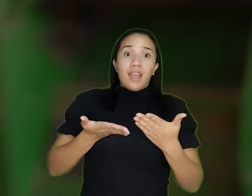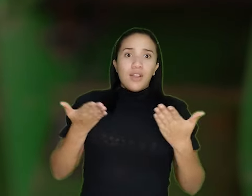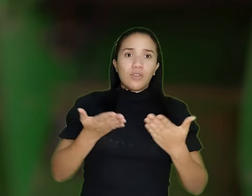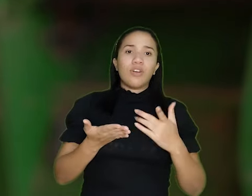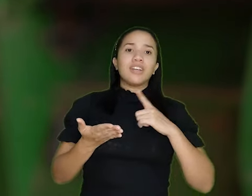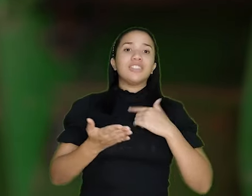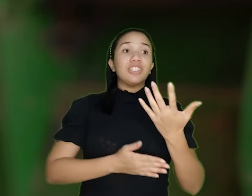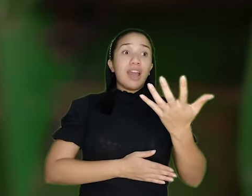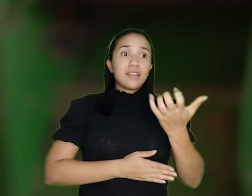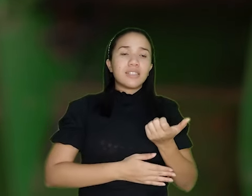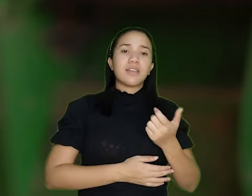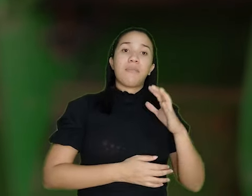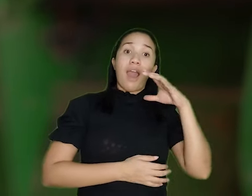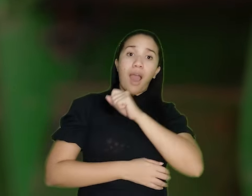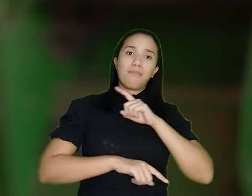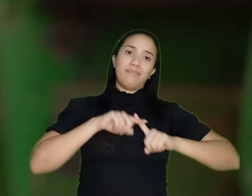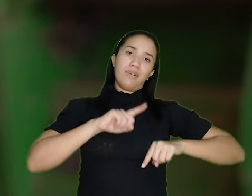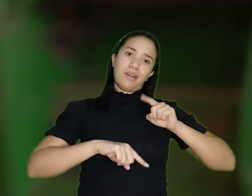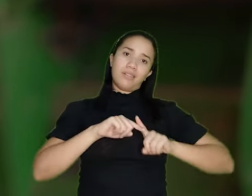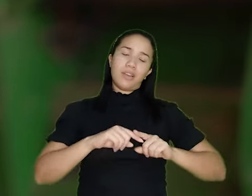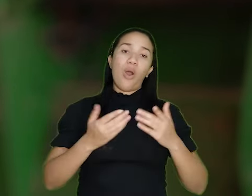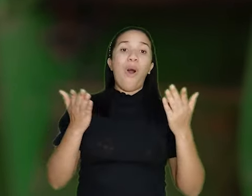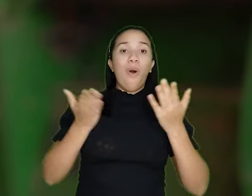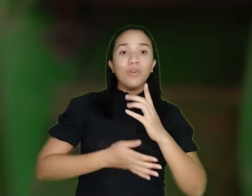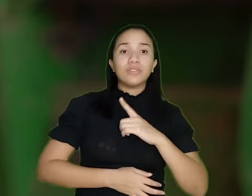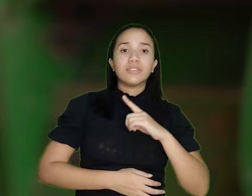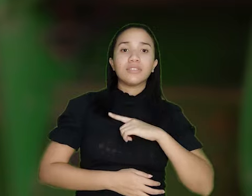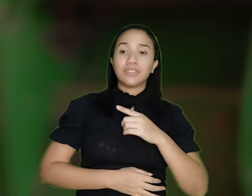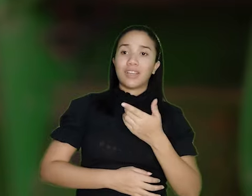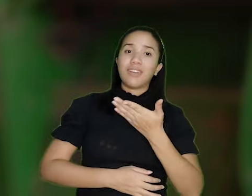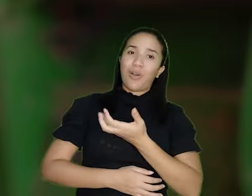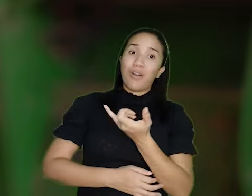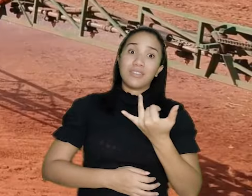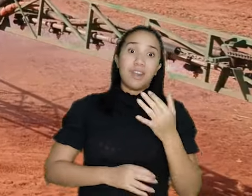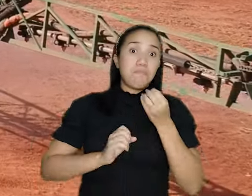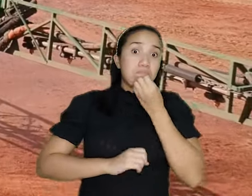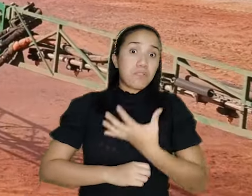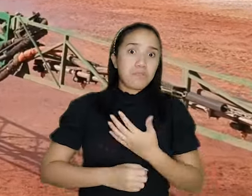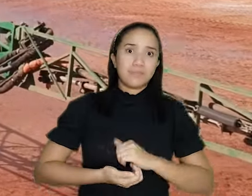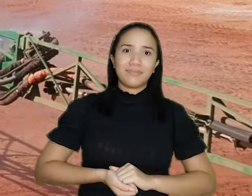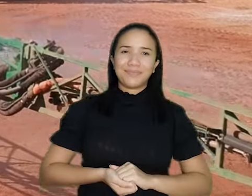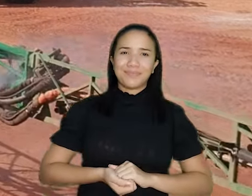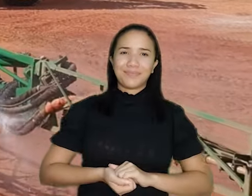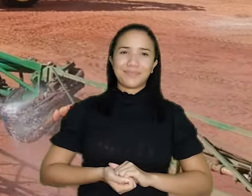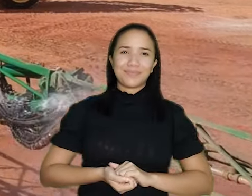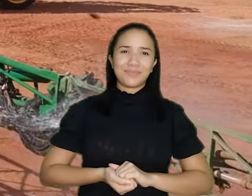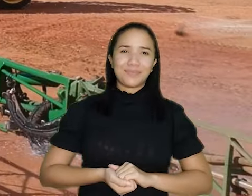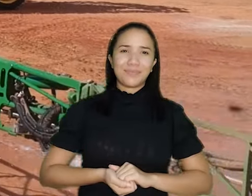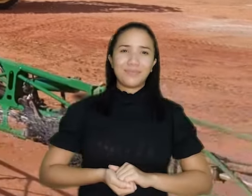tranquilidade, que era de receber o produto rápido. Hoje nós temos essa condição.